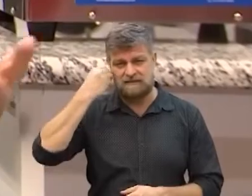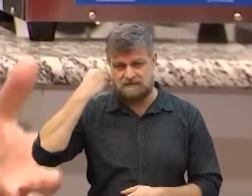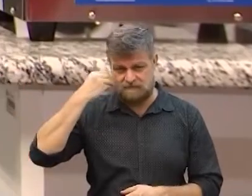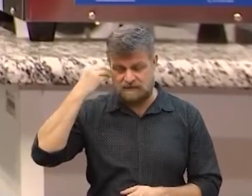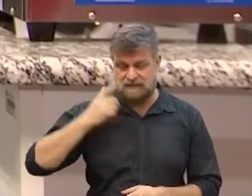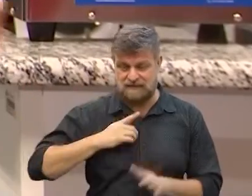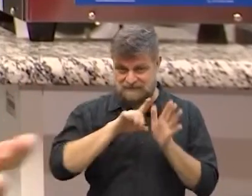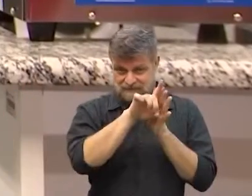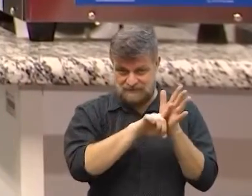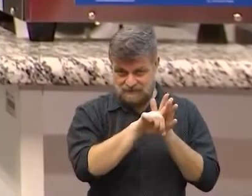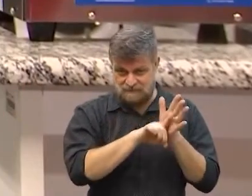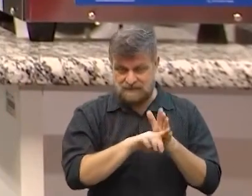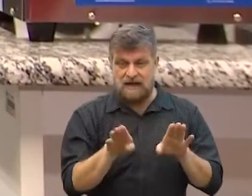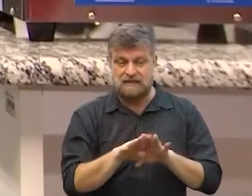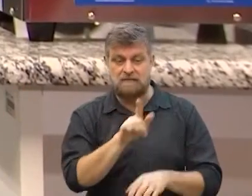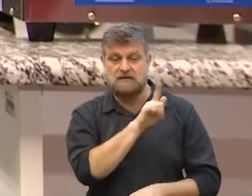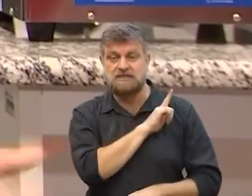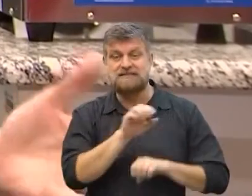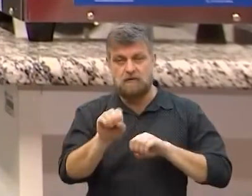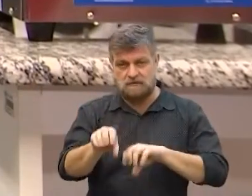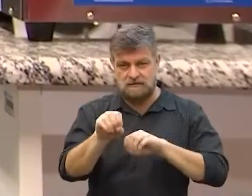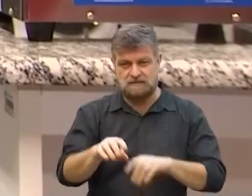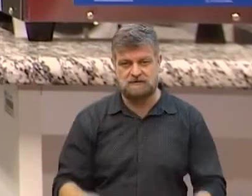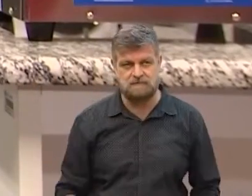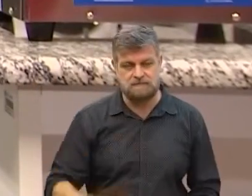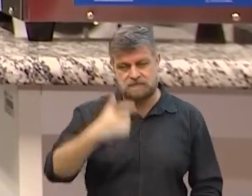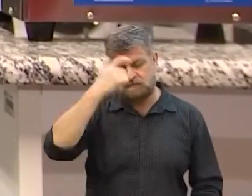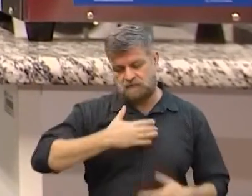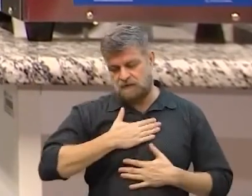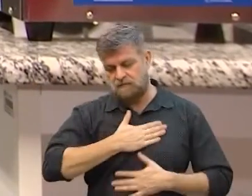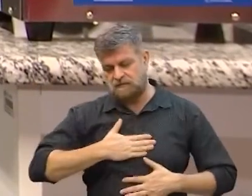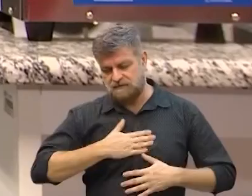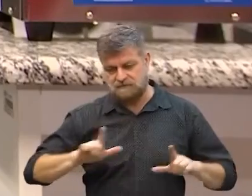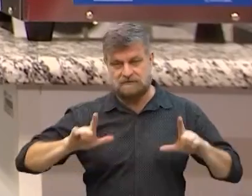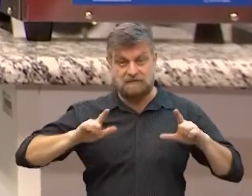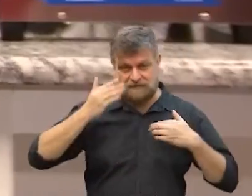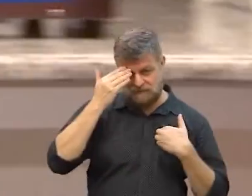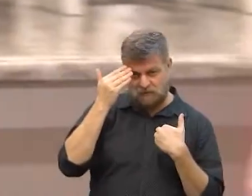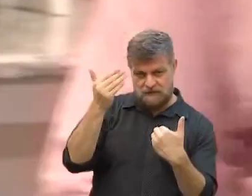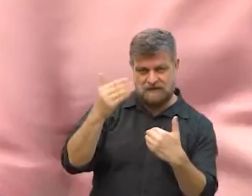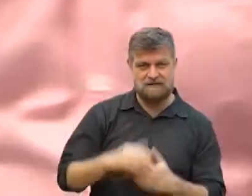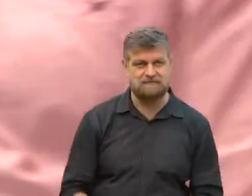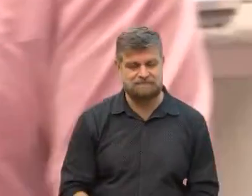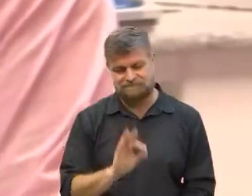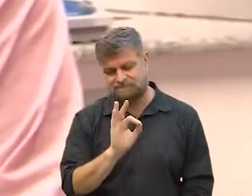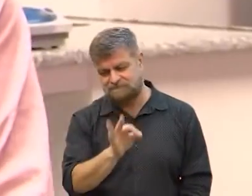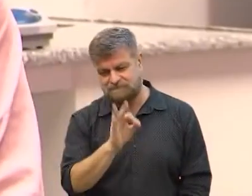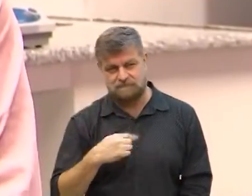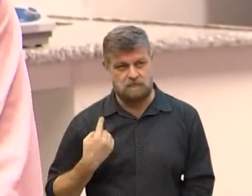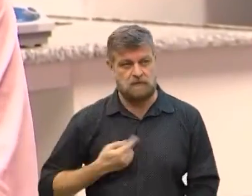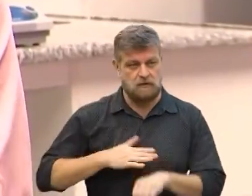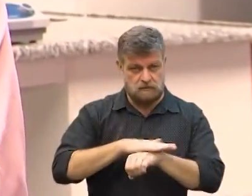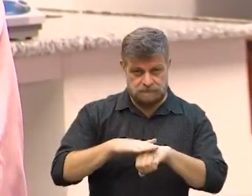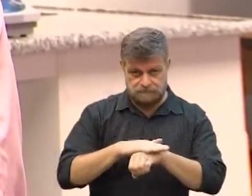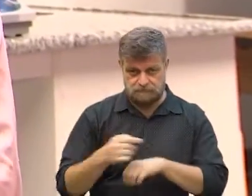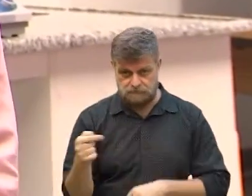experiência em pesquisa e em gestão educacional. Então, foi uma satisfação muito grande. Muito obrigado. Tá bom, muito obrigado. A gente